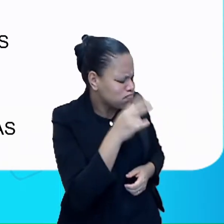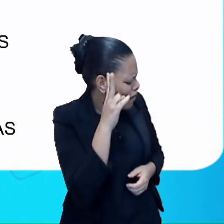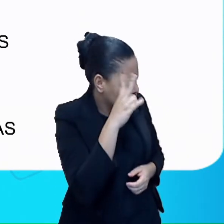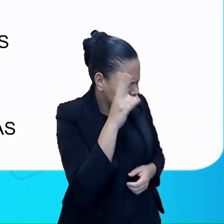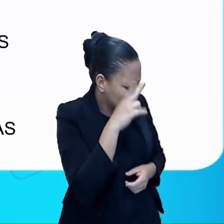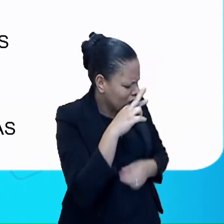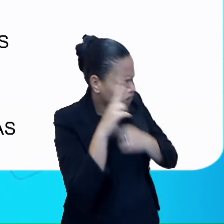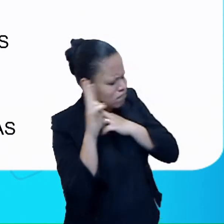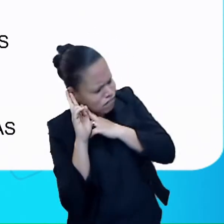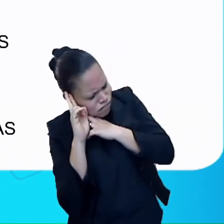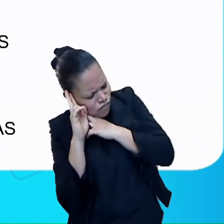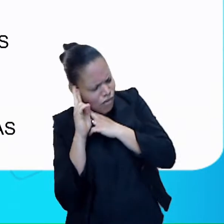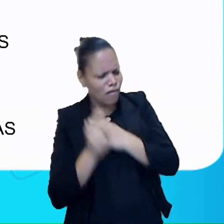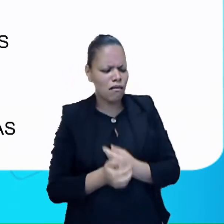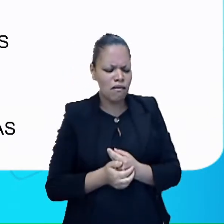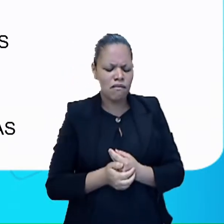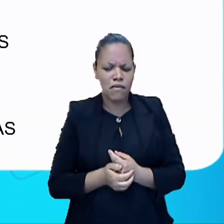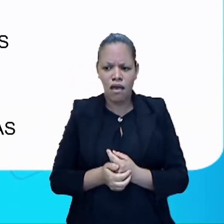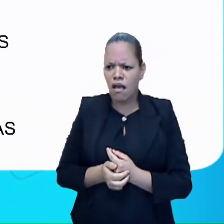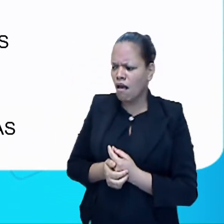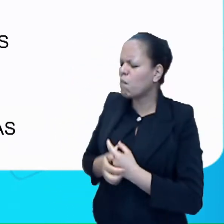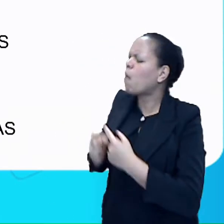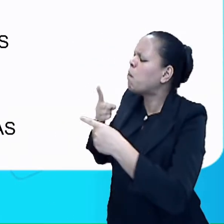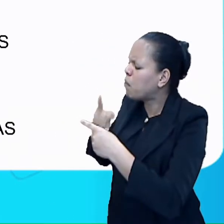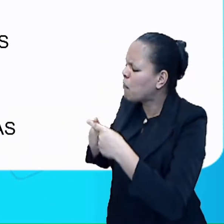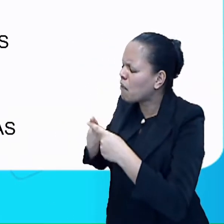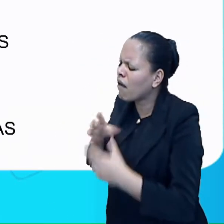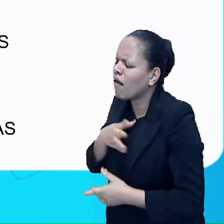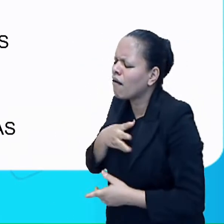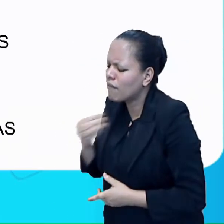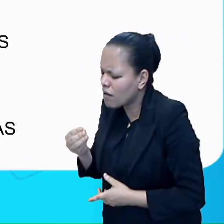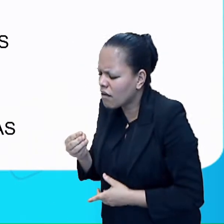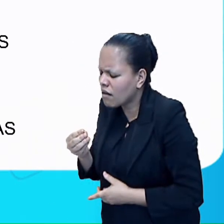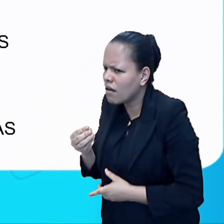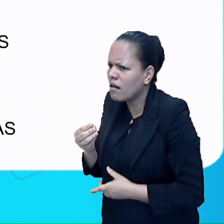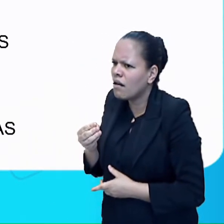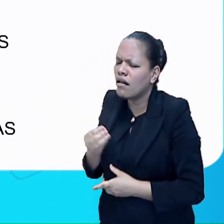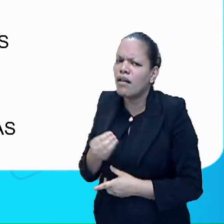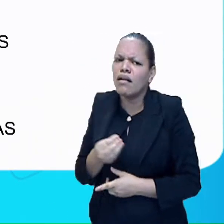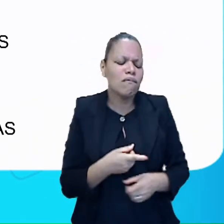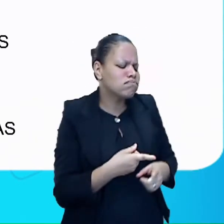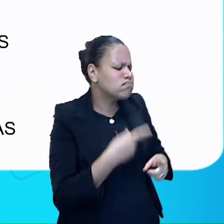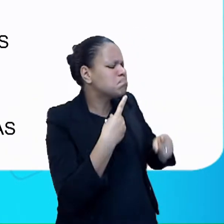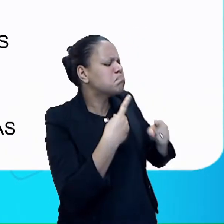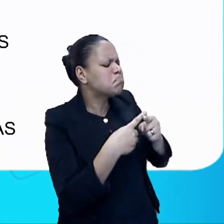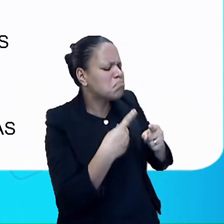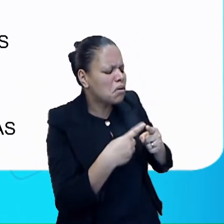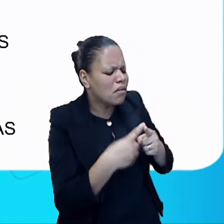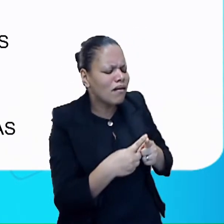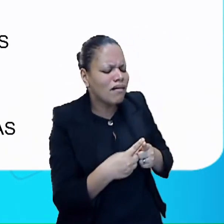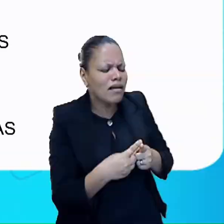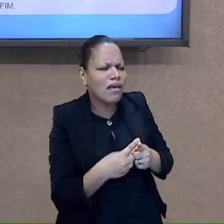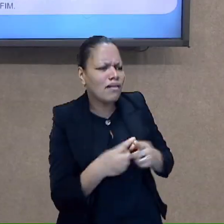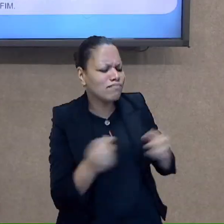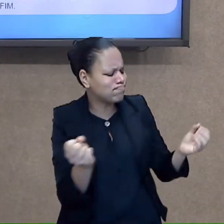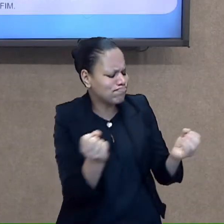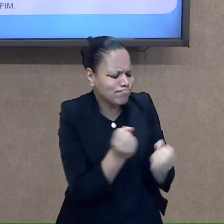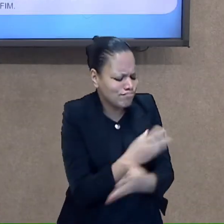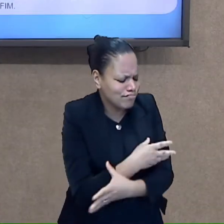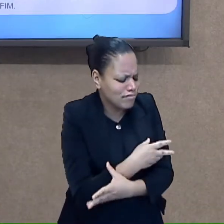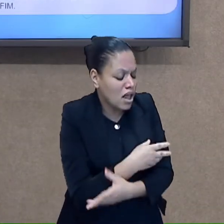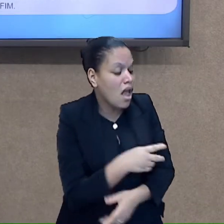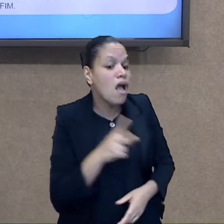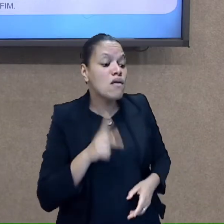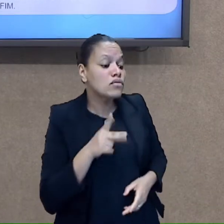metade. Fico sem saber dos fins. Bom, essa linguagem aqui, vocês podem perceber que ela é uma linguagem